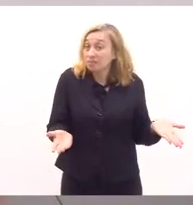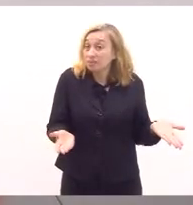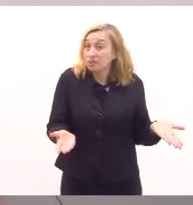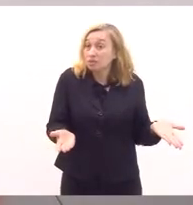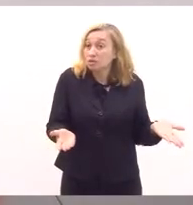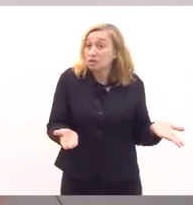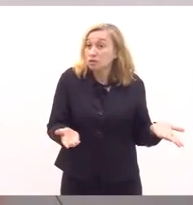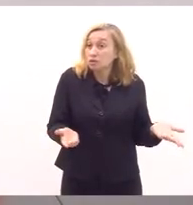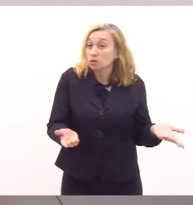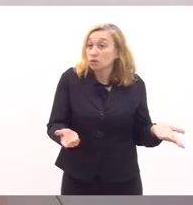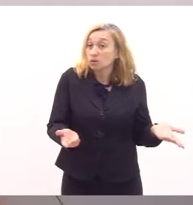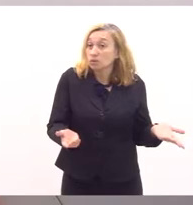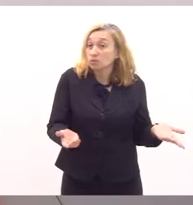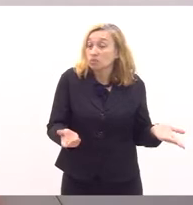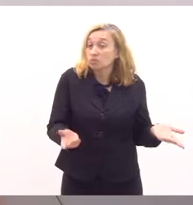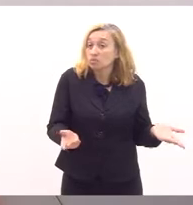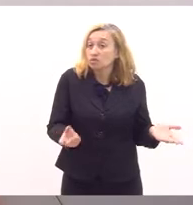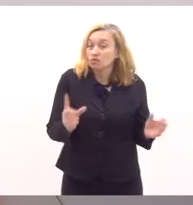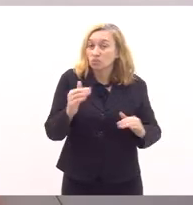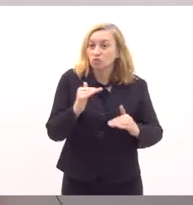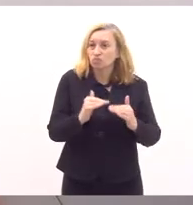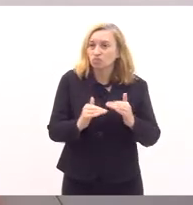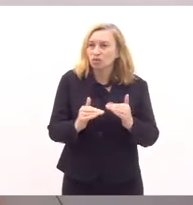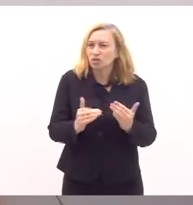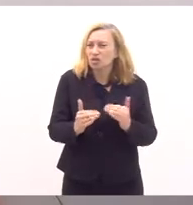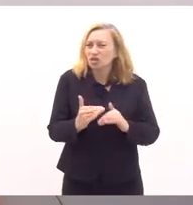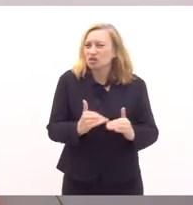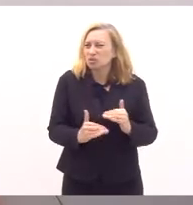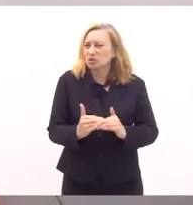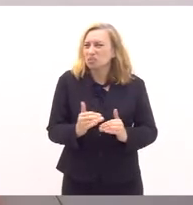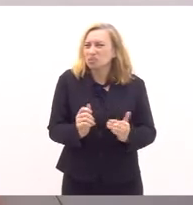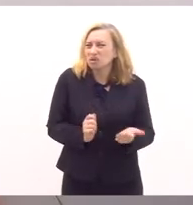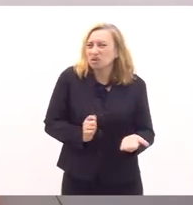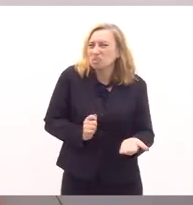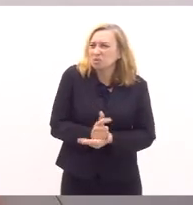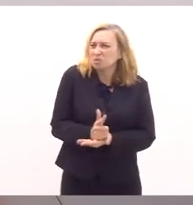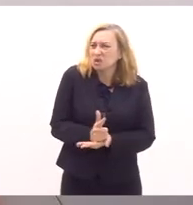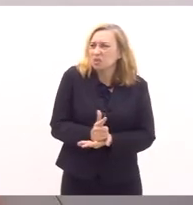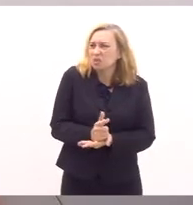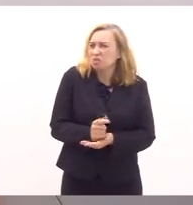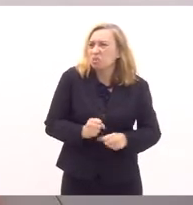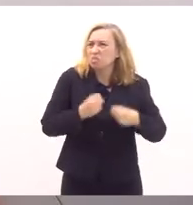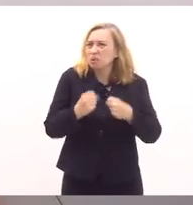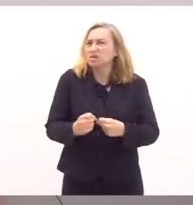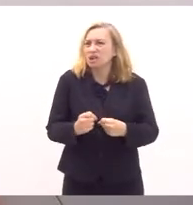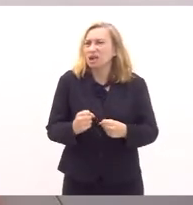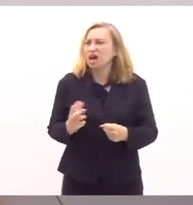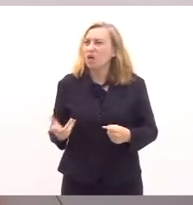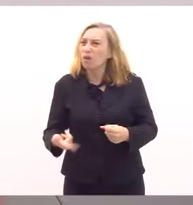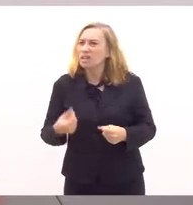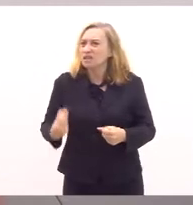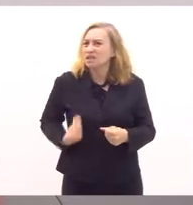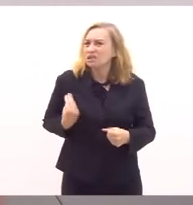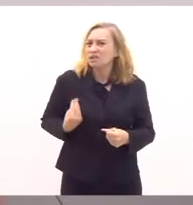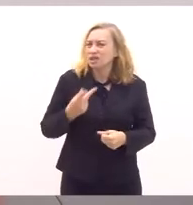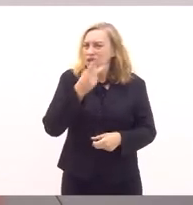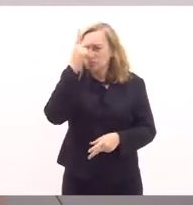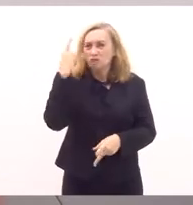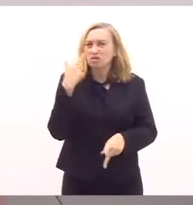tivesse um decréscimo no seu poder de compra, né, e diminuir a qualidade de vida dos